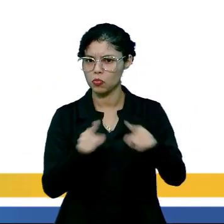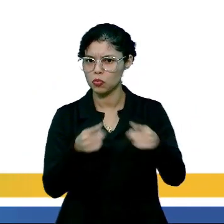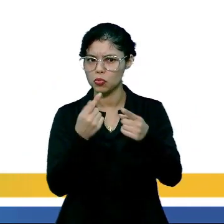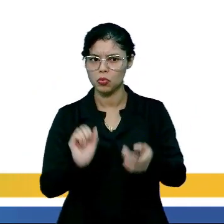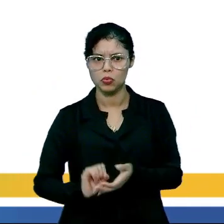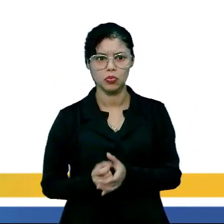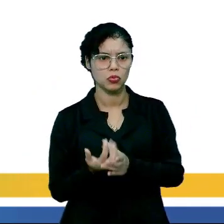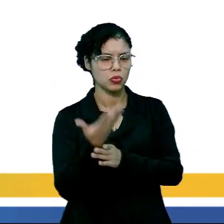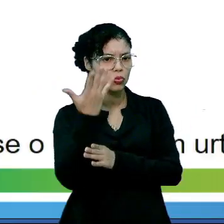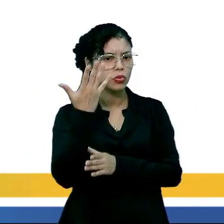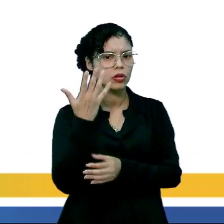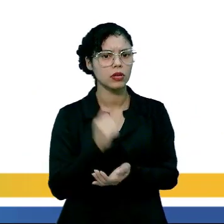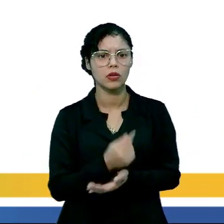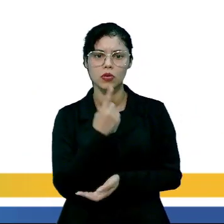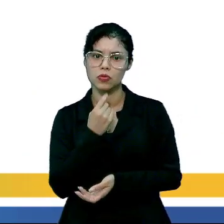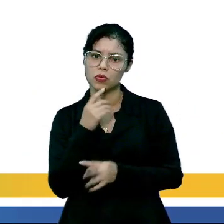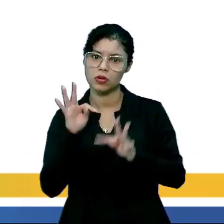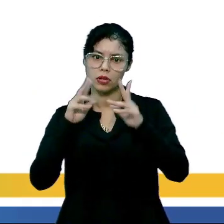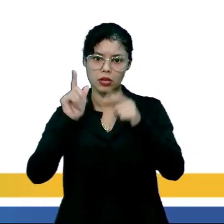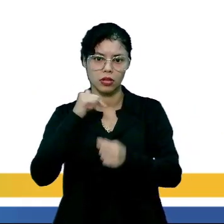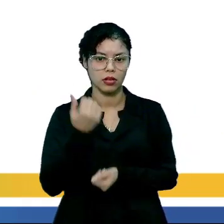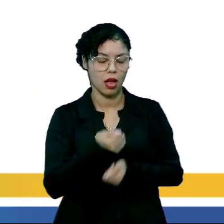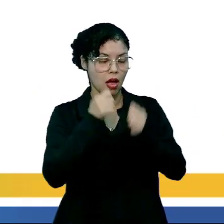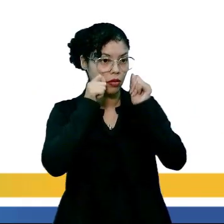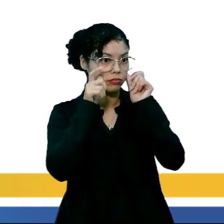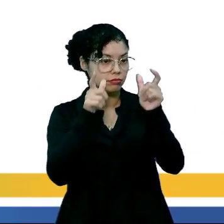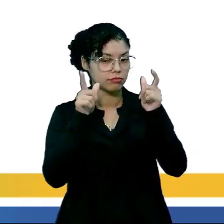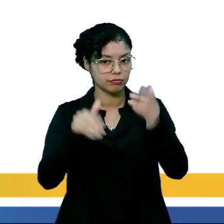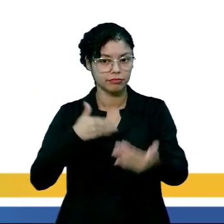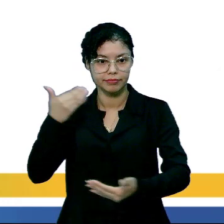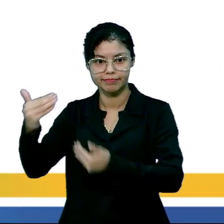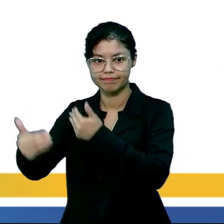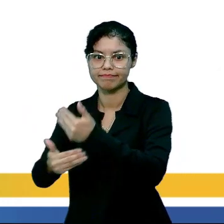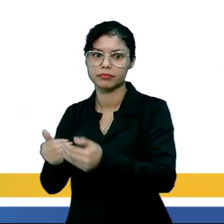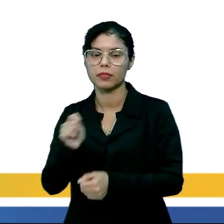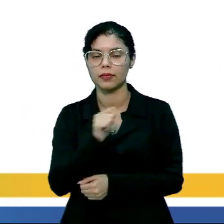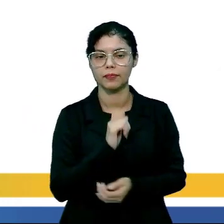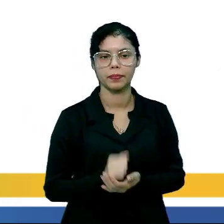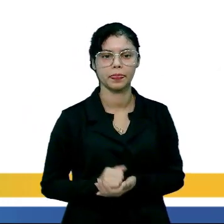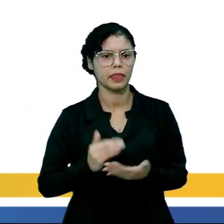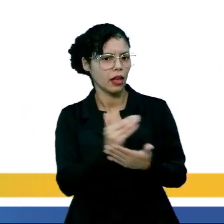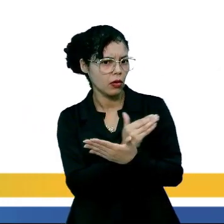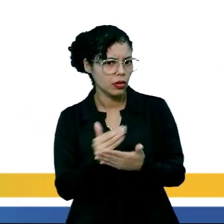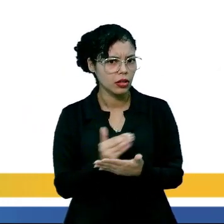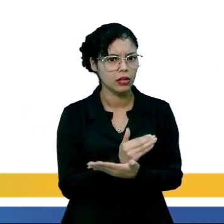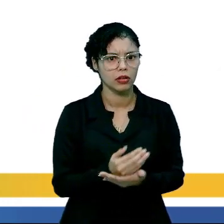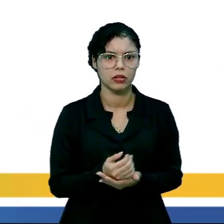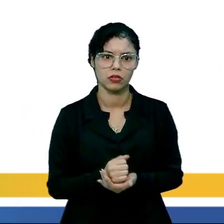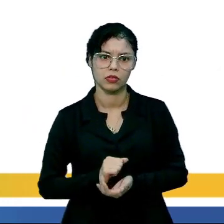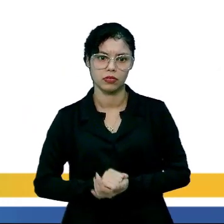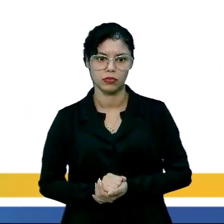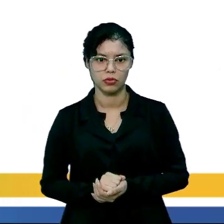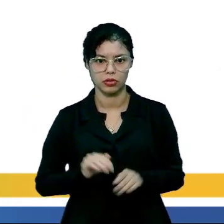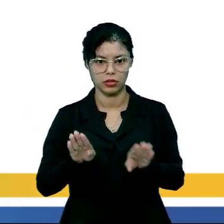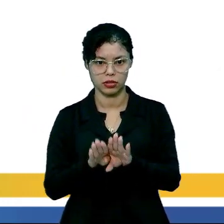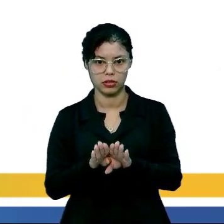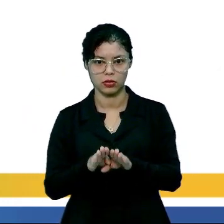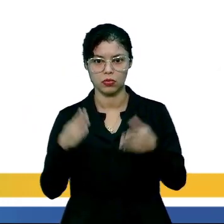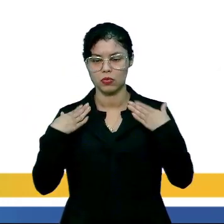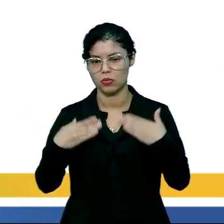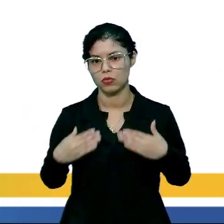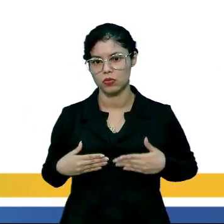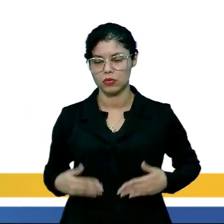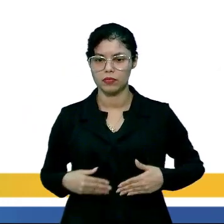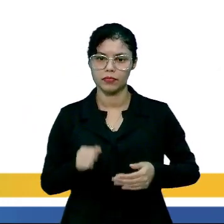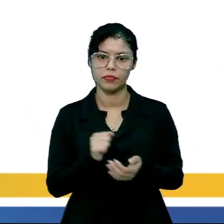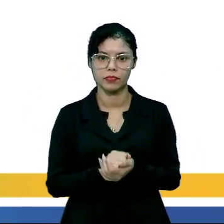música crioula para que o sangue de toda aquela gente despertasse logo, como se alguém lhe fustigasse